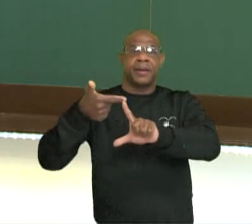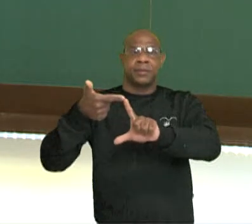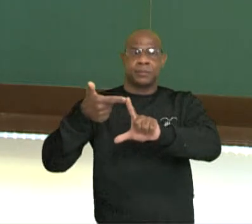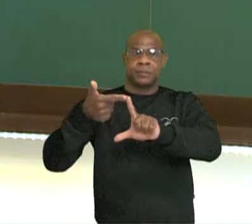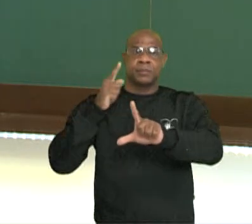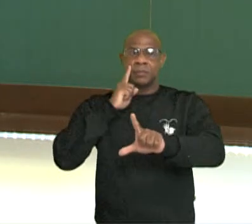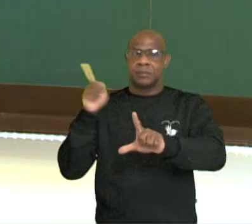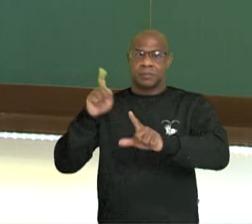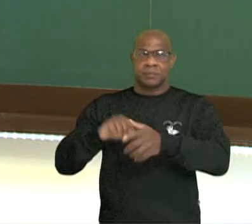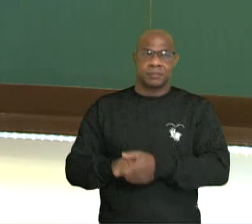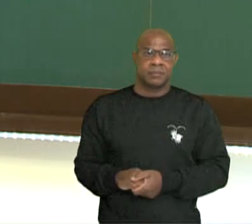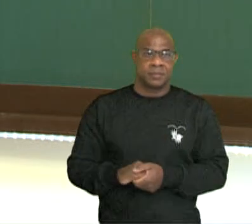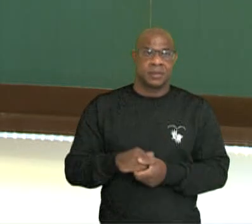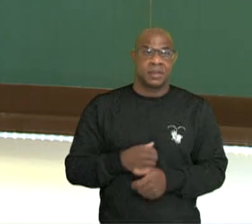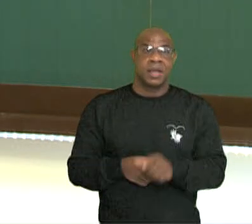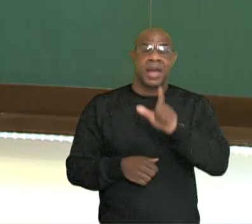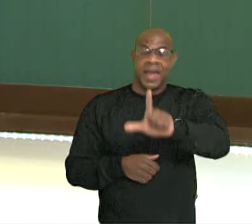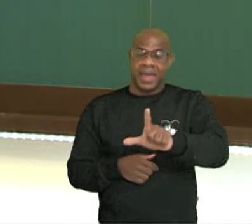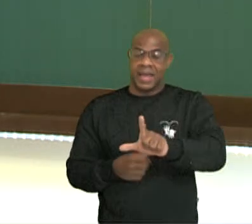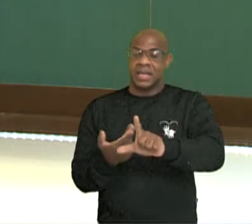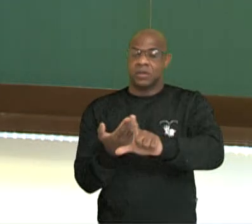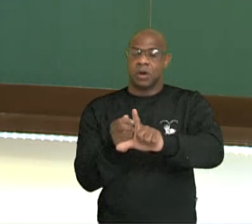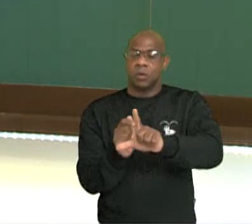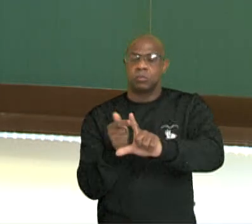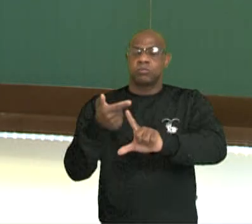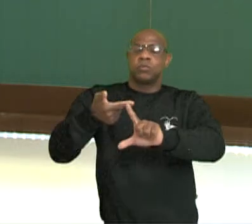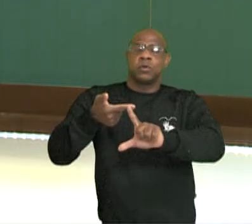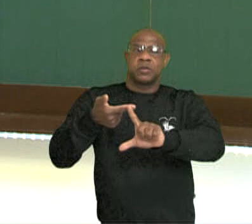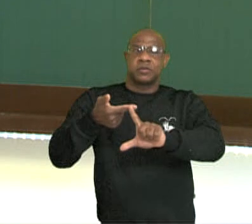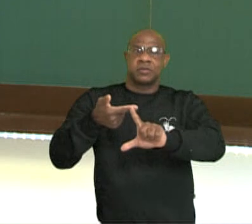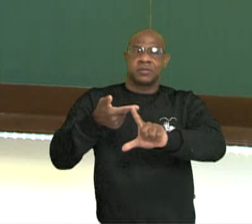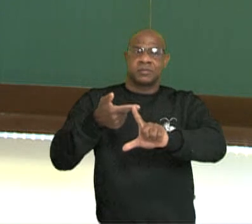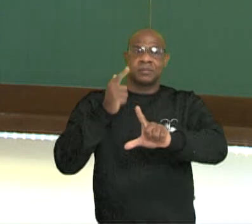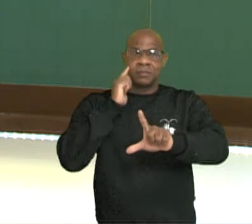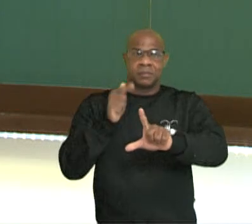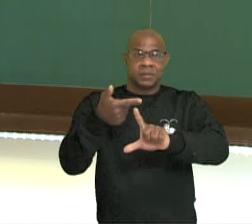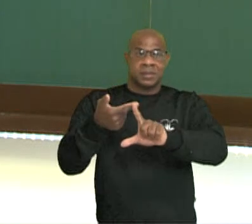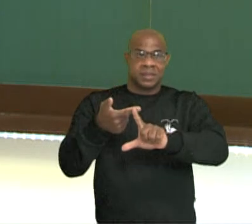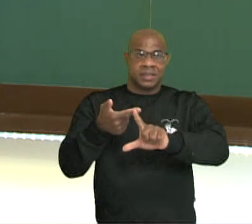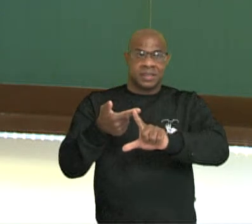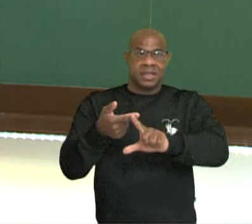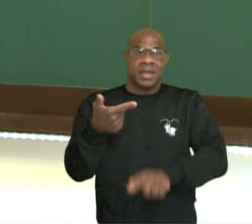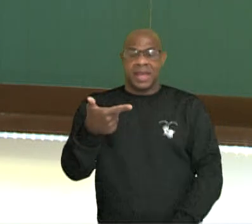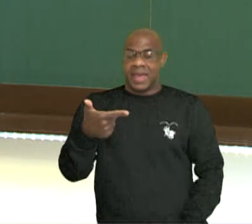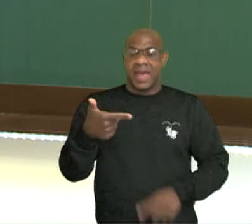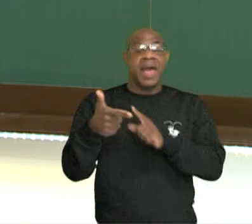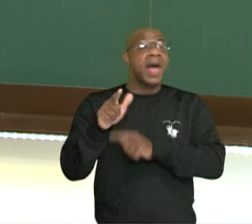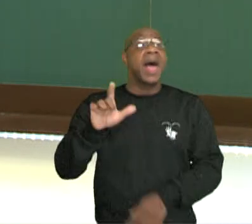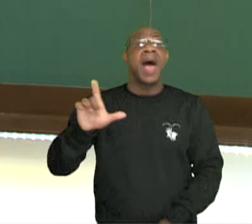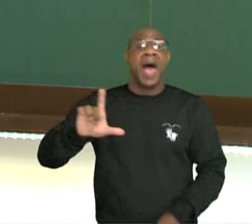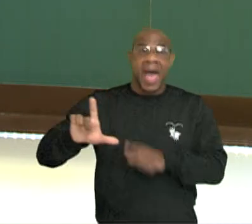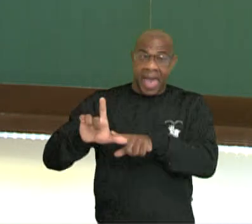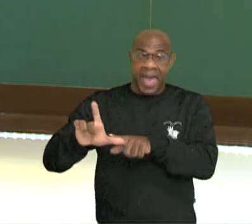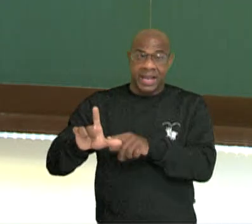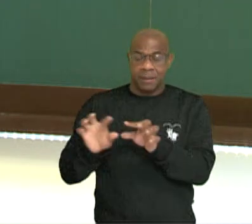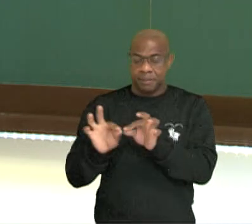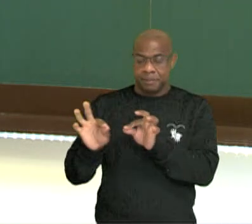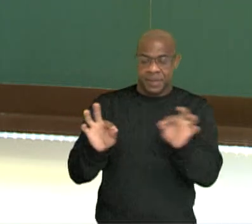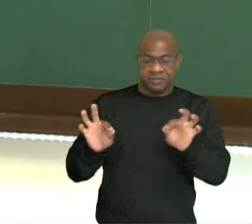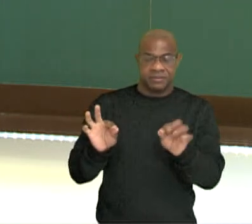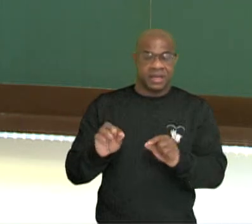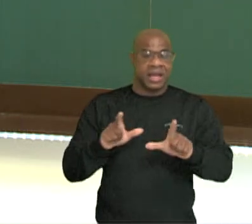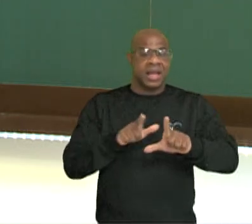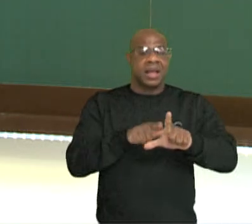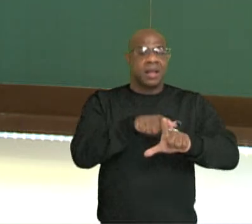quadrado, fazemos área igual a L ao quadrado, sendo que L é a medida do lado. Nesse quadrado do exemplo,